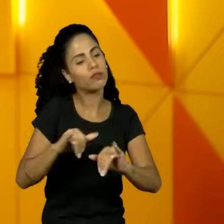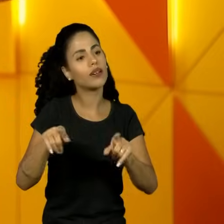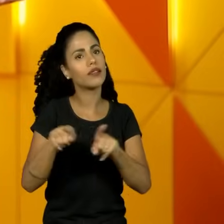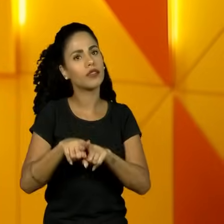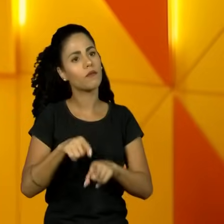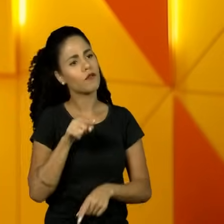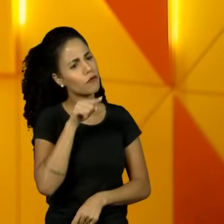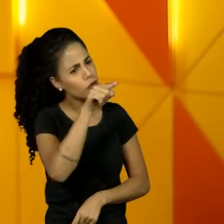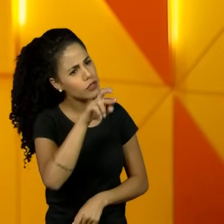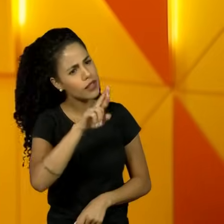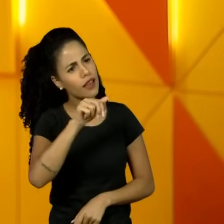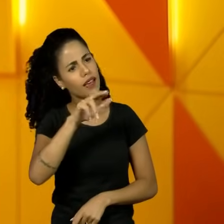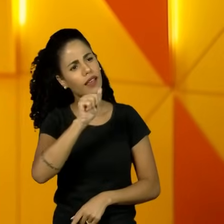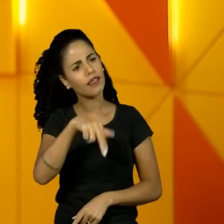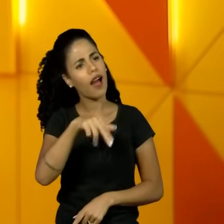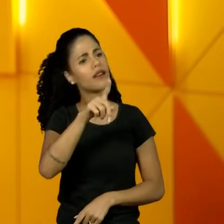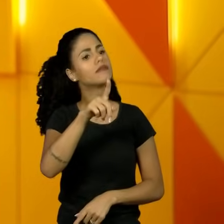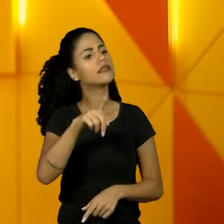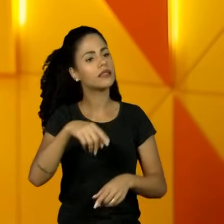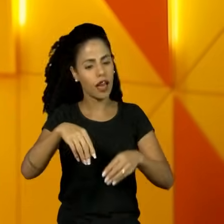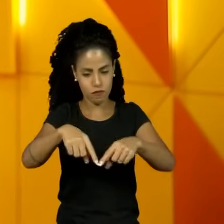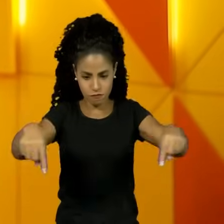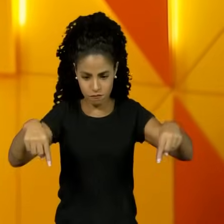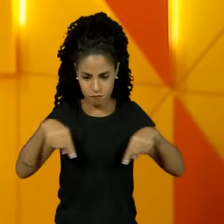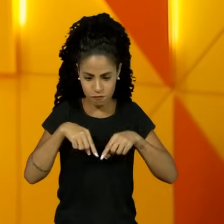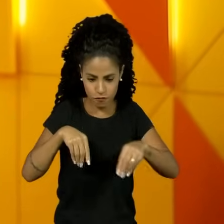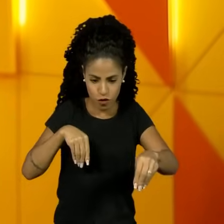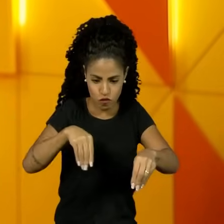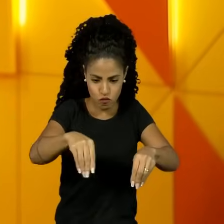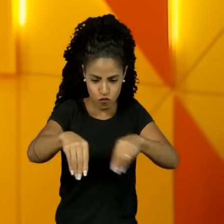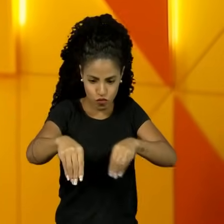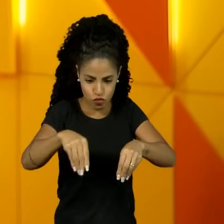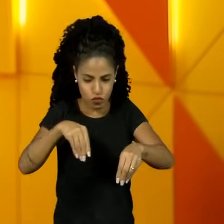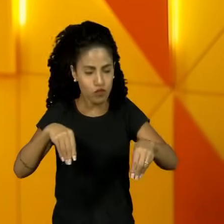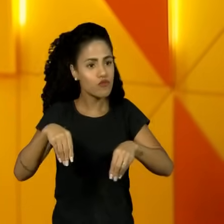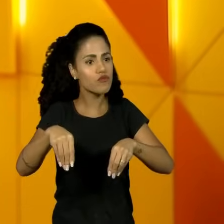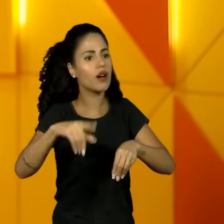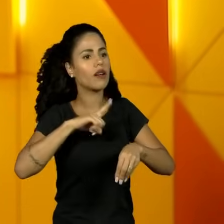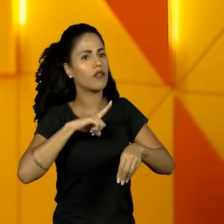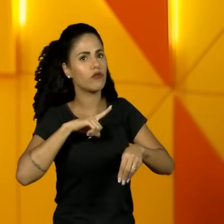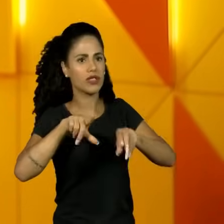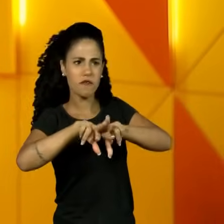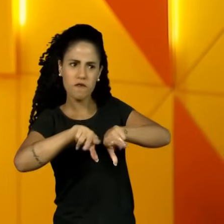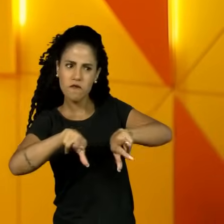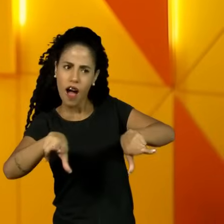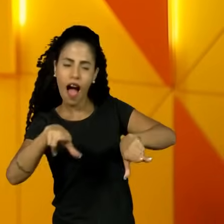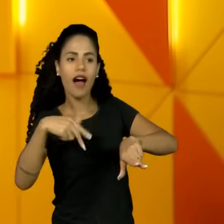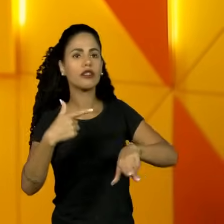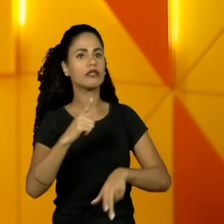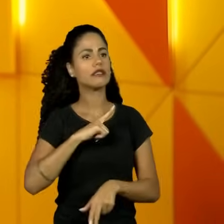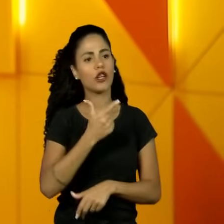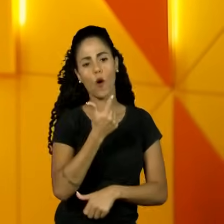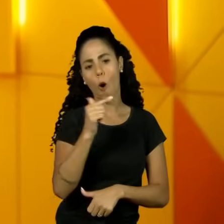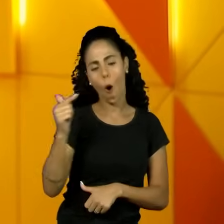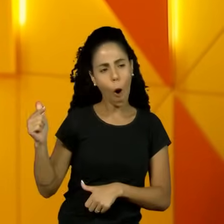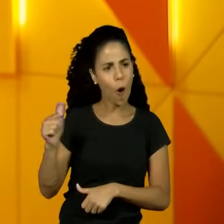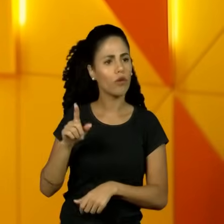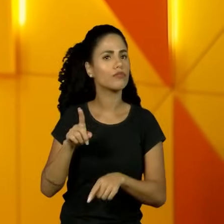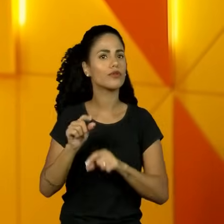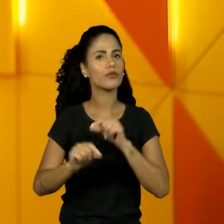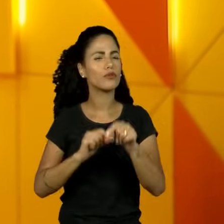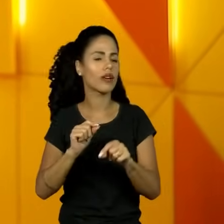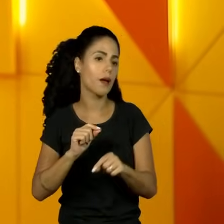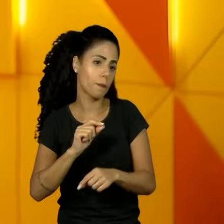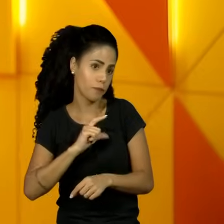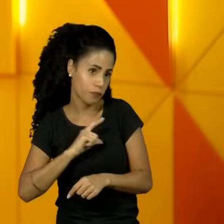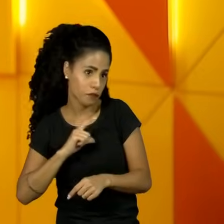visão é você, Renan, com os jogos de tabuleiro. Você tem histórias muito bacanas, você tem o jogo Axé, você tem um outro jogo que, se não me